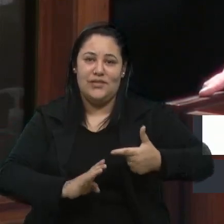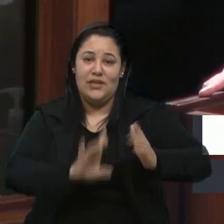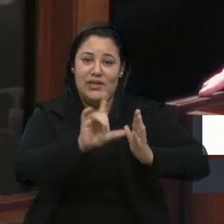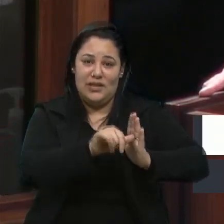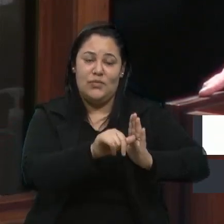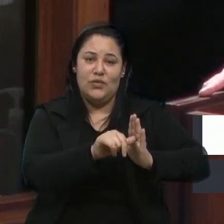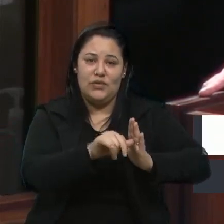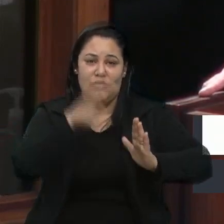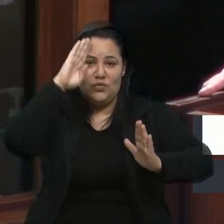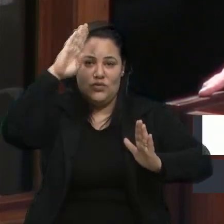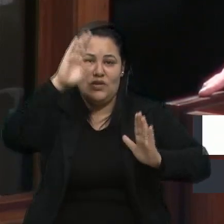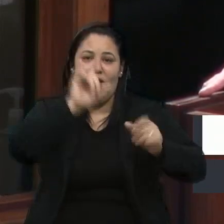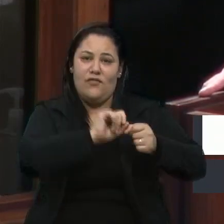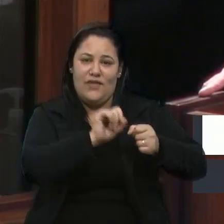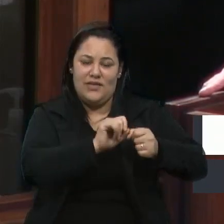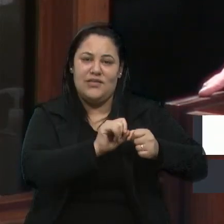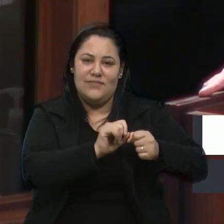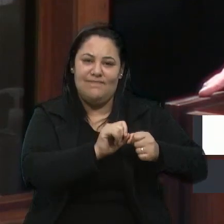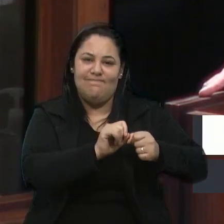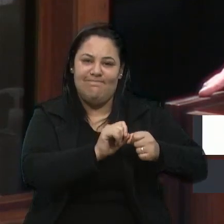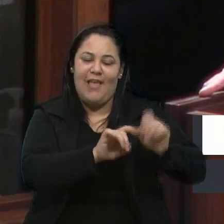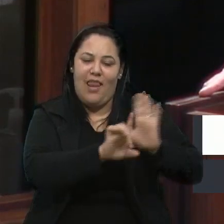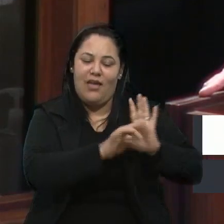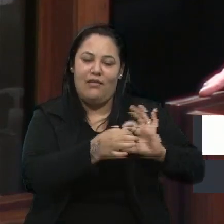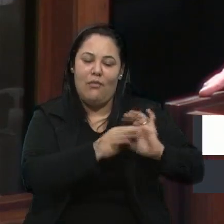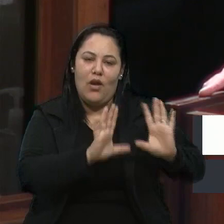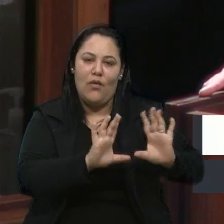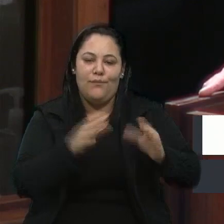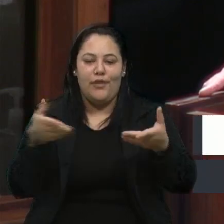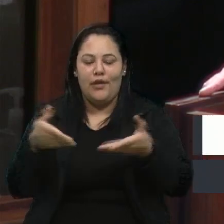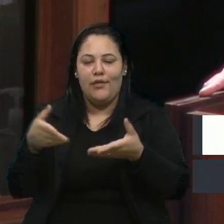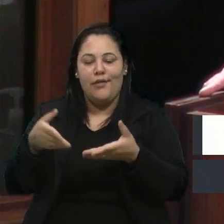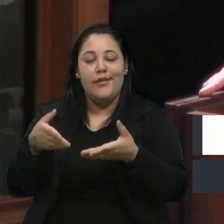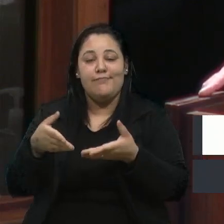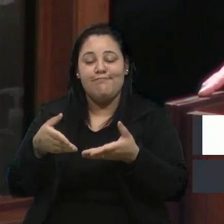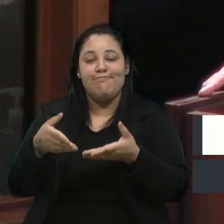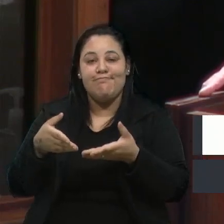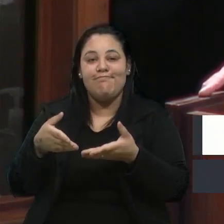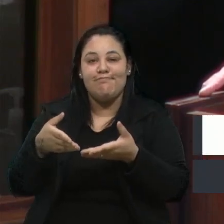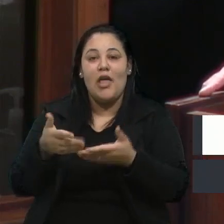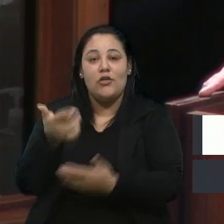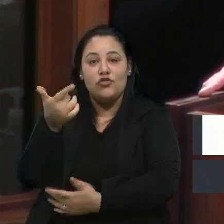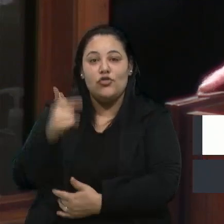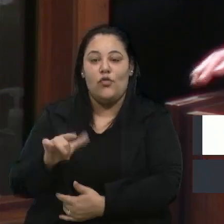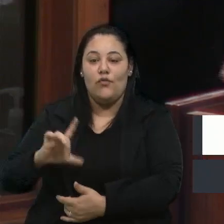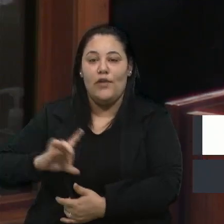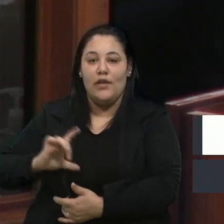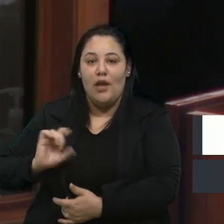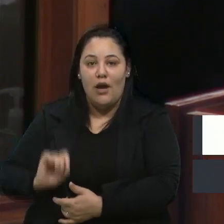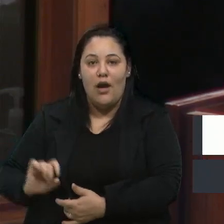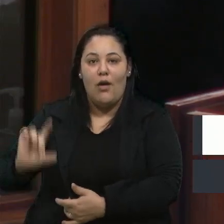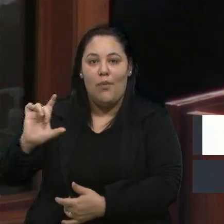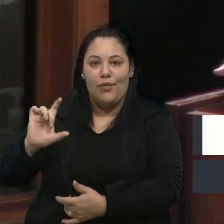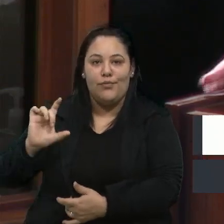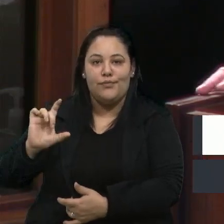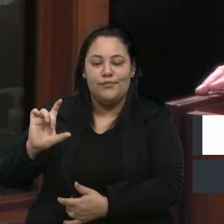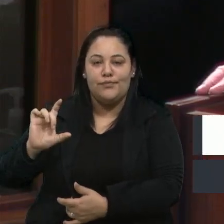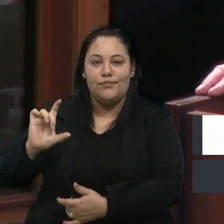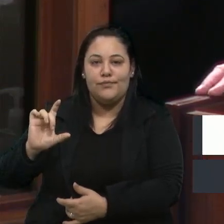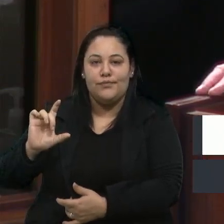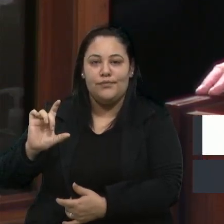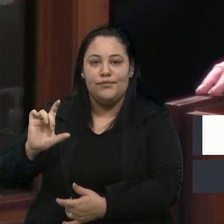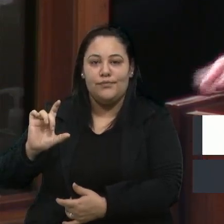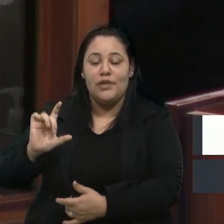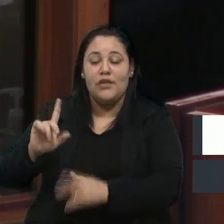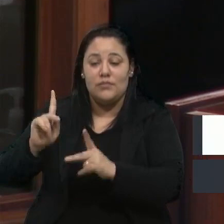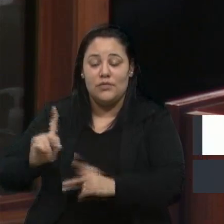tinha feito, e agora, quem sabe, teremos novamente aumento do desemprego. É triste, desgoverno